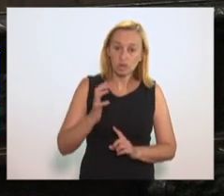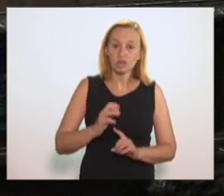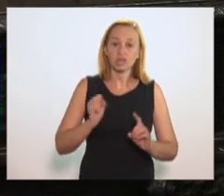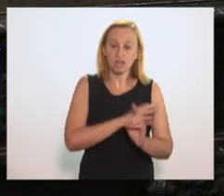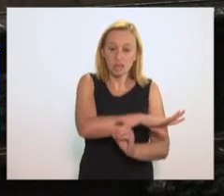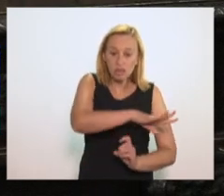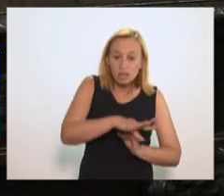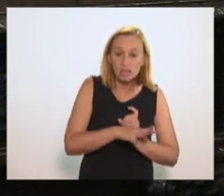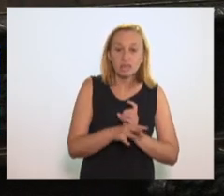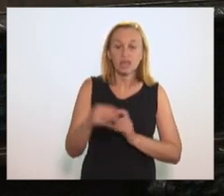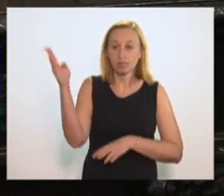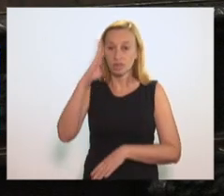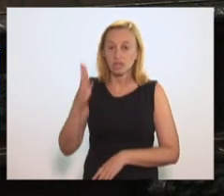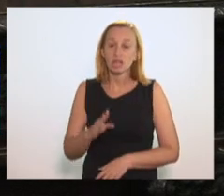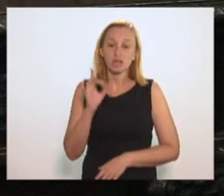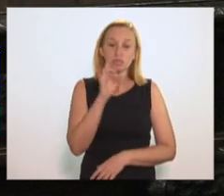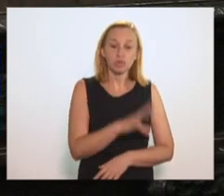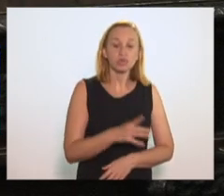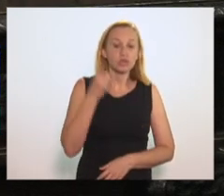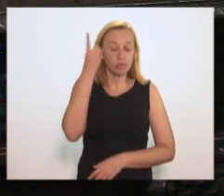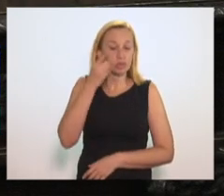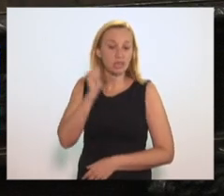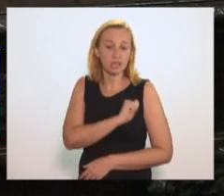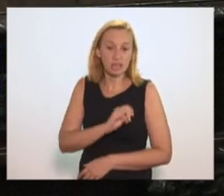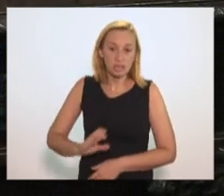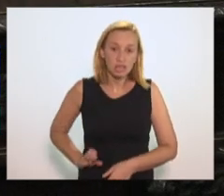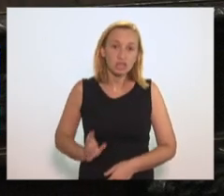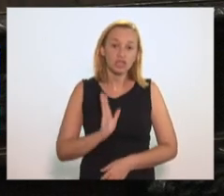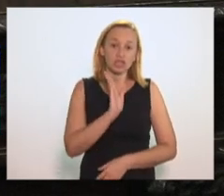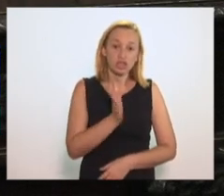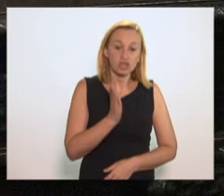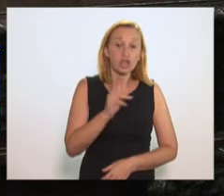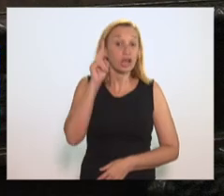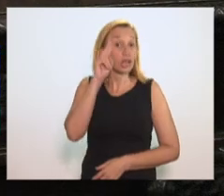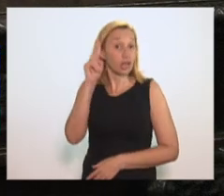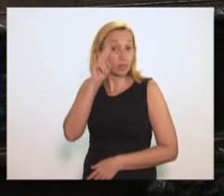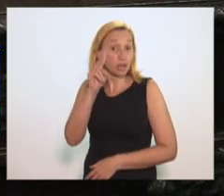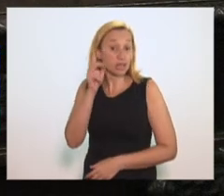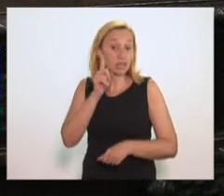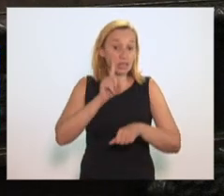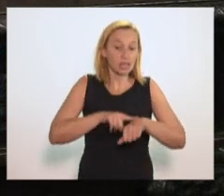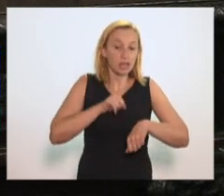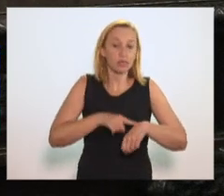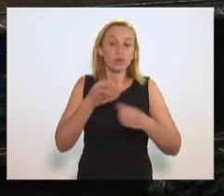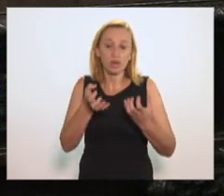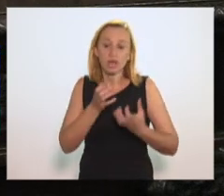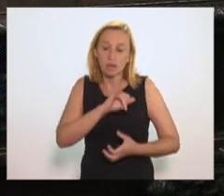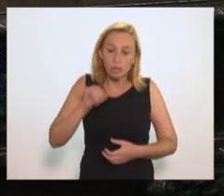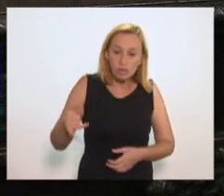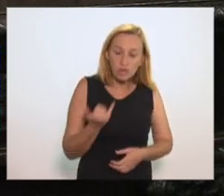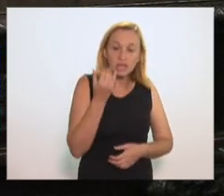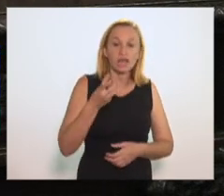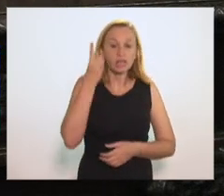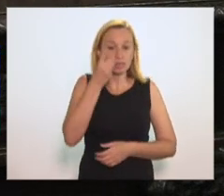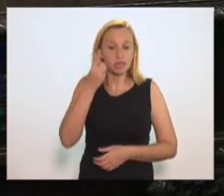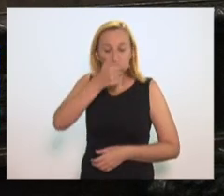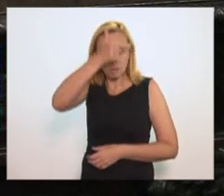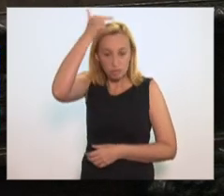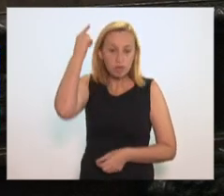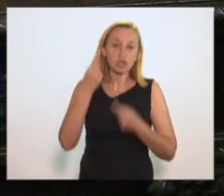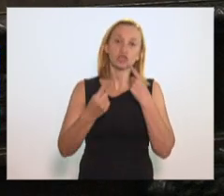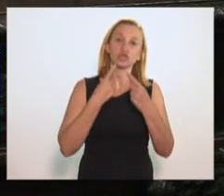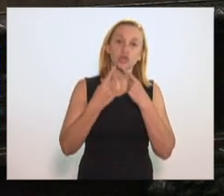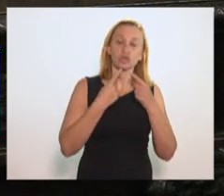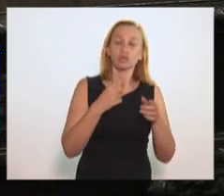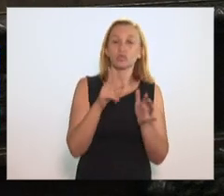sociedade brasileira e por último deputado André Ciliano já que lembrei desse tempo eu quero aproveitar Luiz Paulo a discussão desse projeto